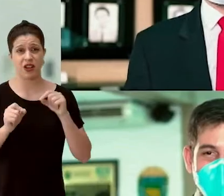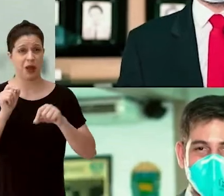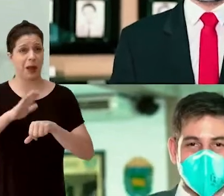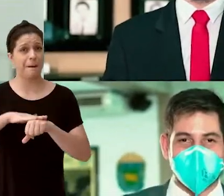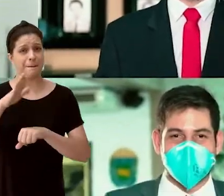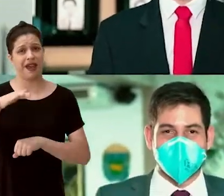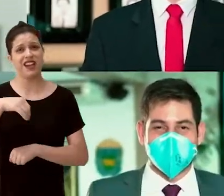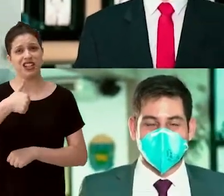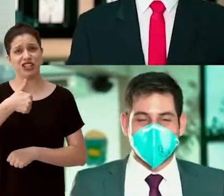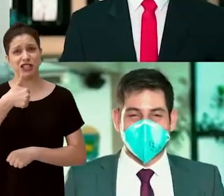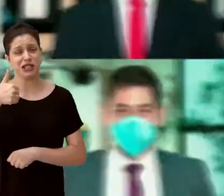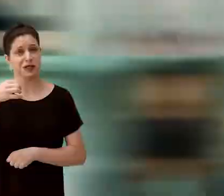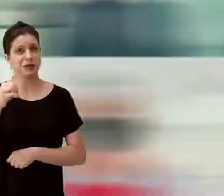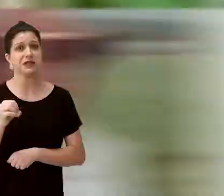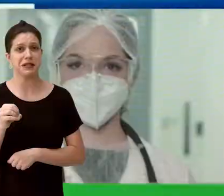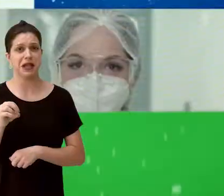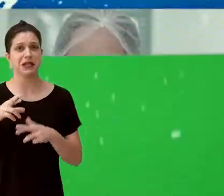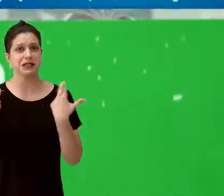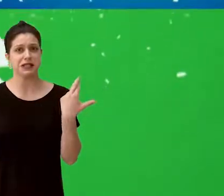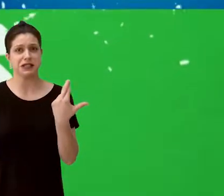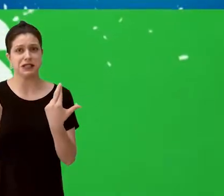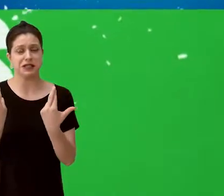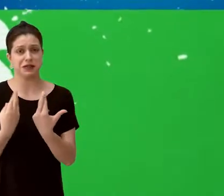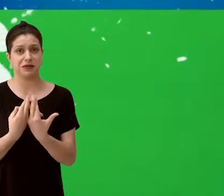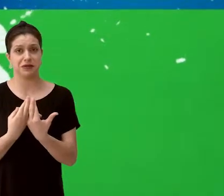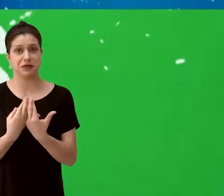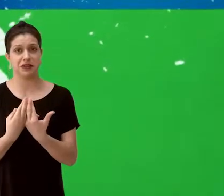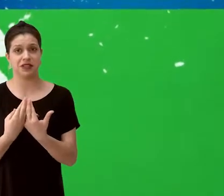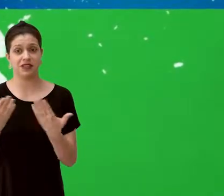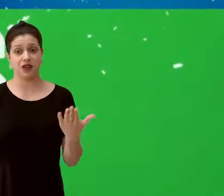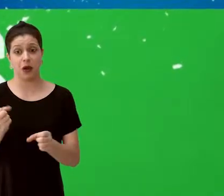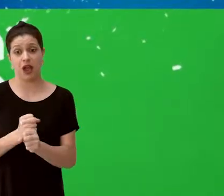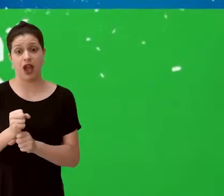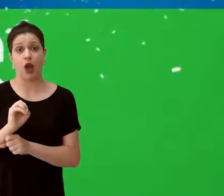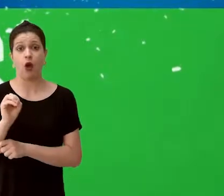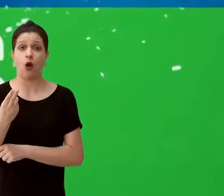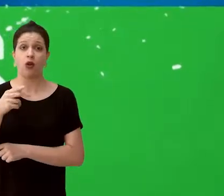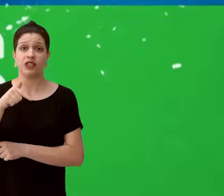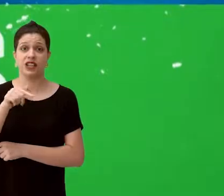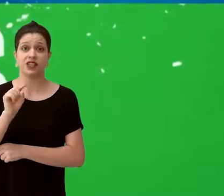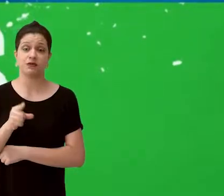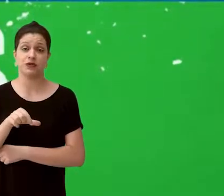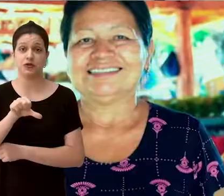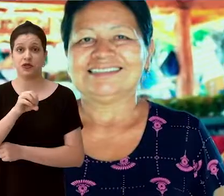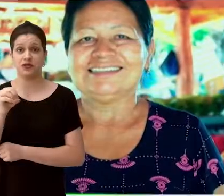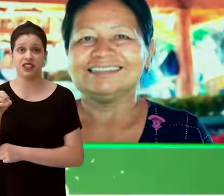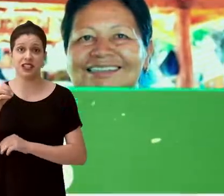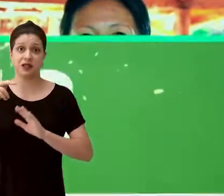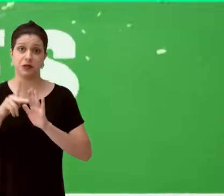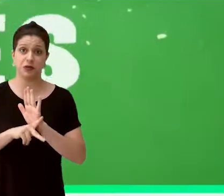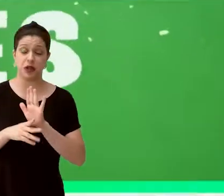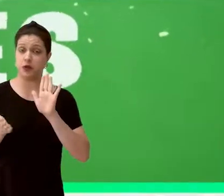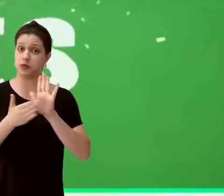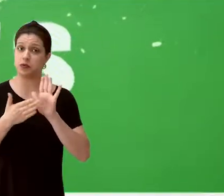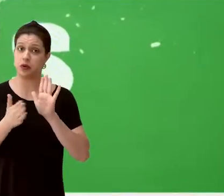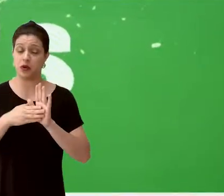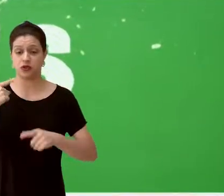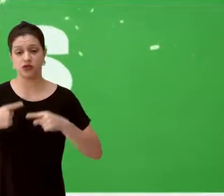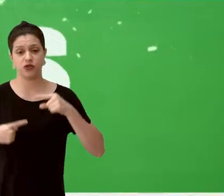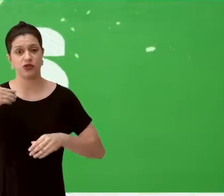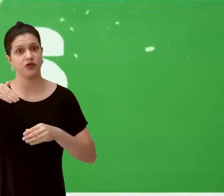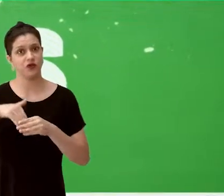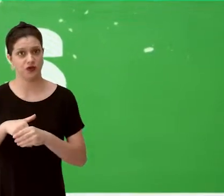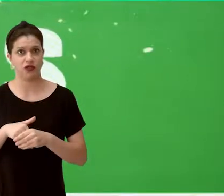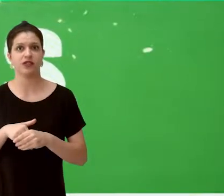Nós poderíamos falar das mais de 110 sessões transmitidas ao vivo este ano, ou dos 7.900 projetos e